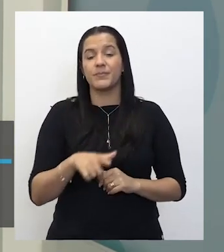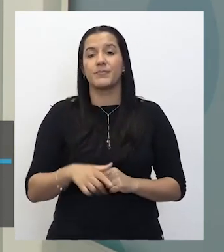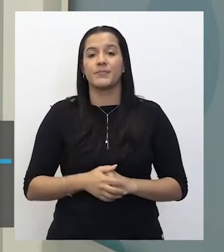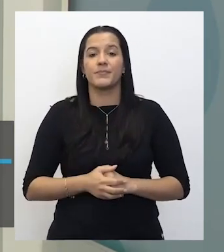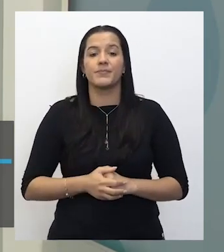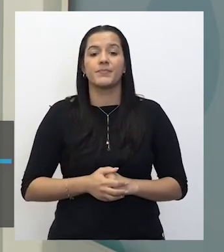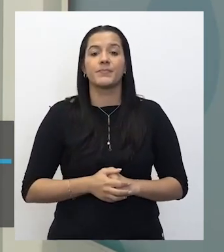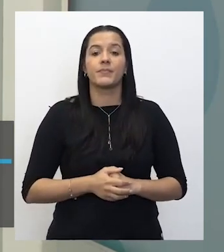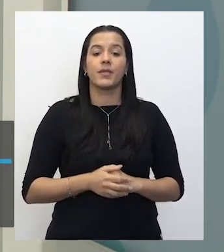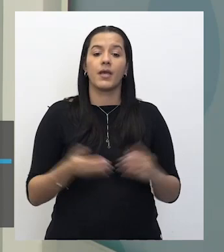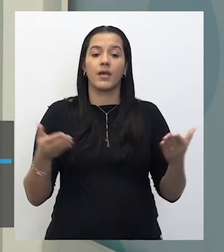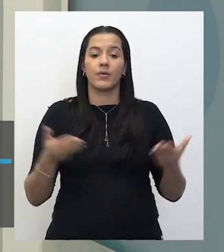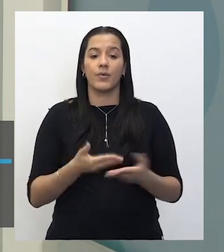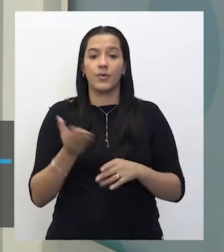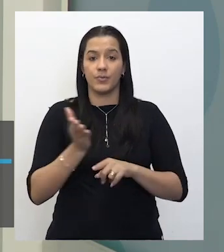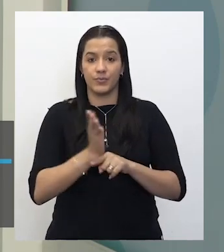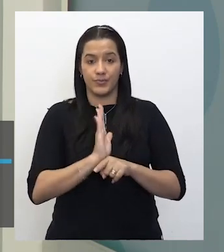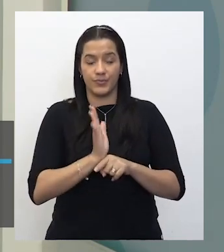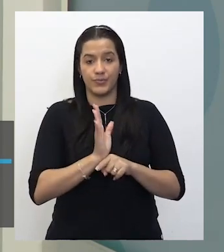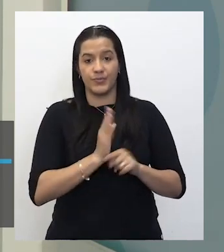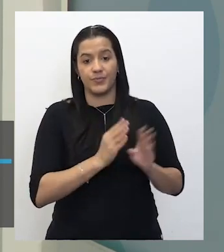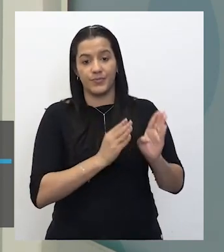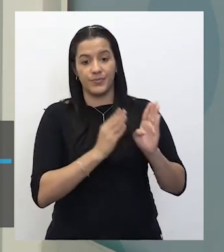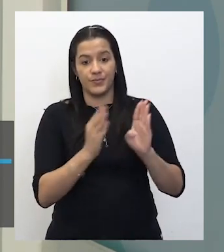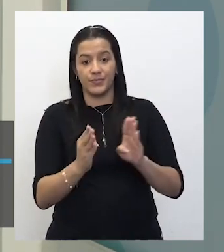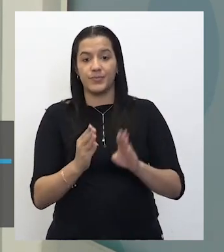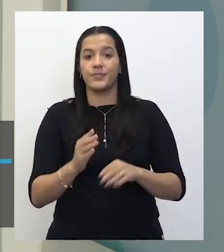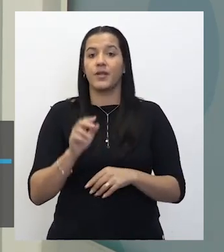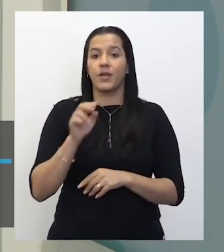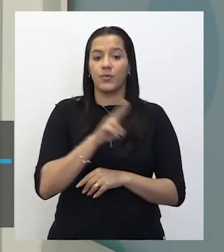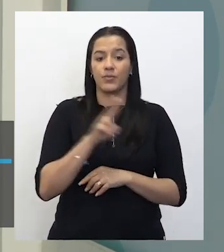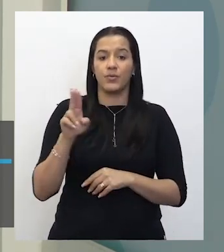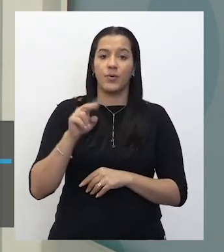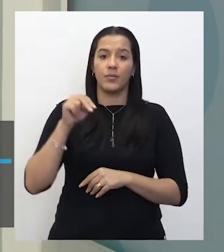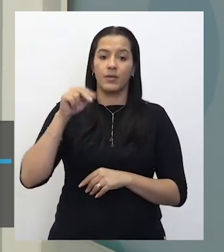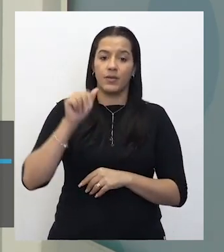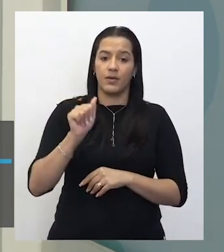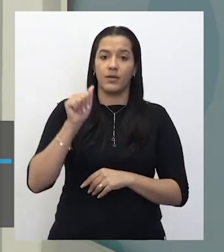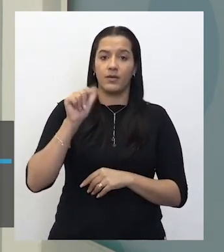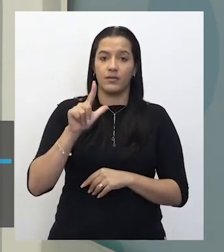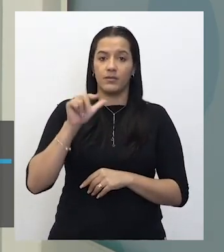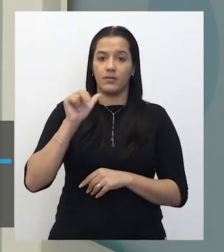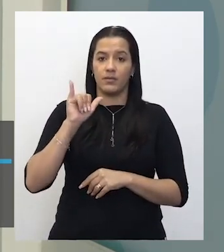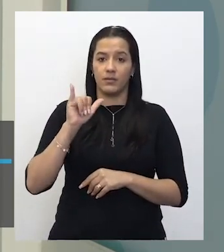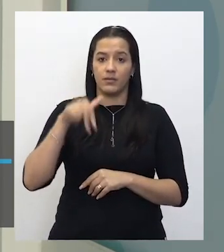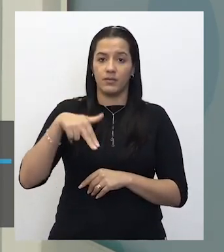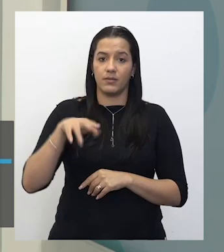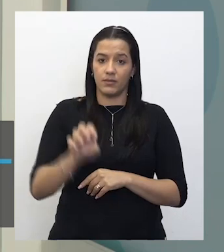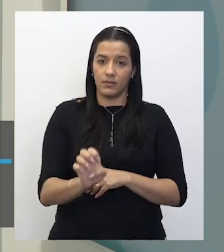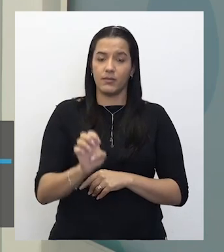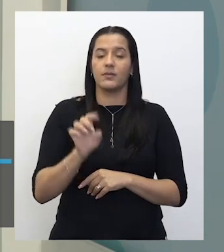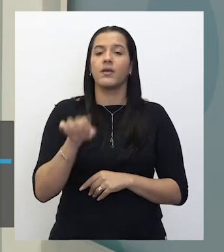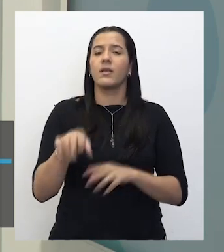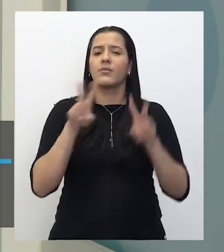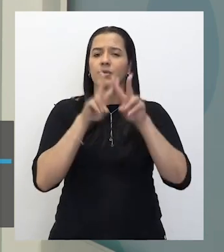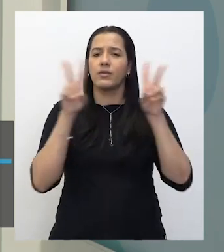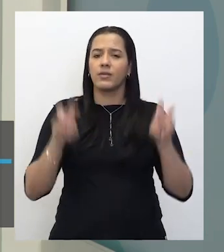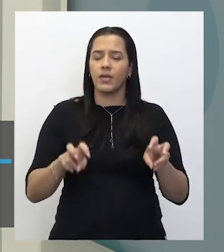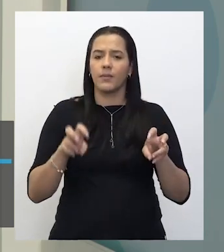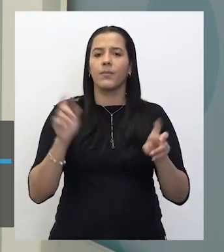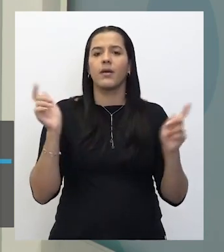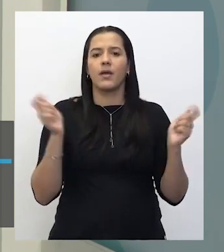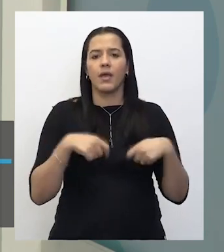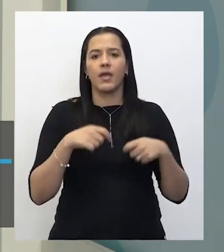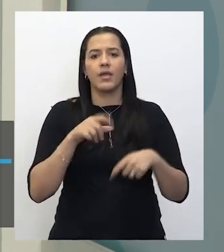momento da gente assistir um vídeo da Aline Jäger. O vídeo se chama O Poder de Assumir as